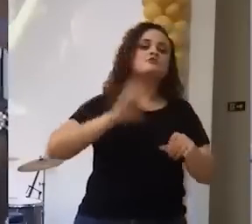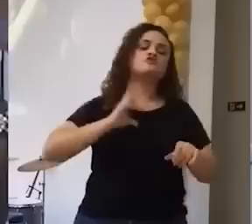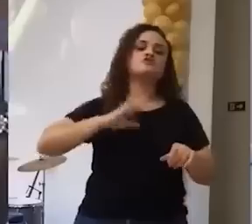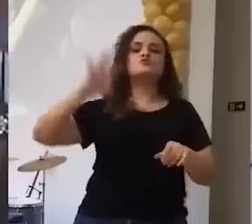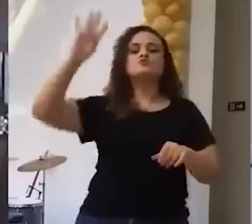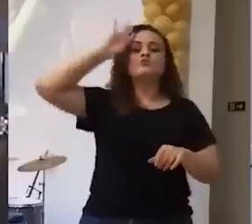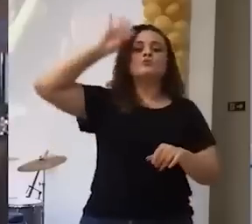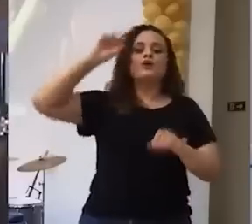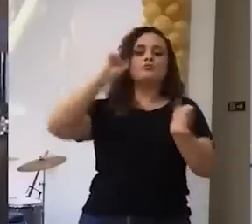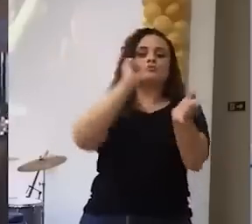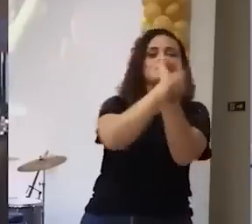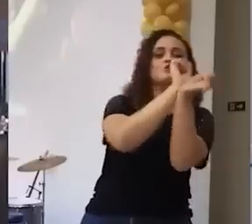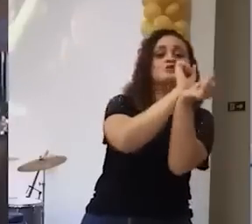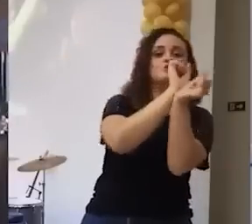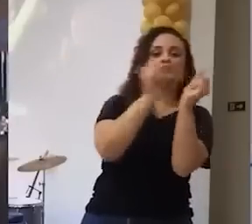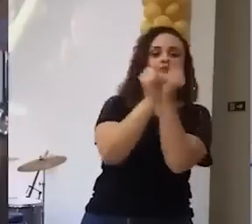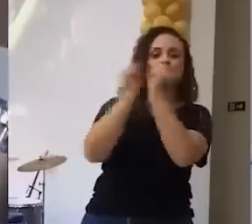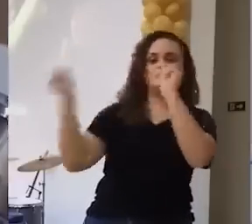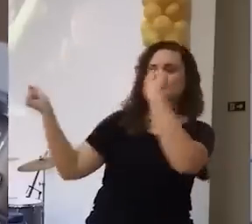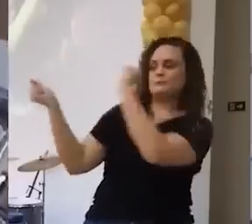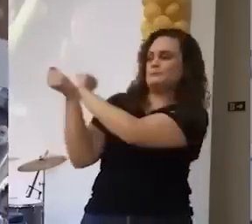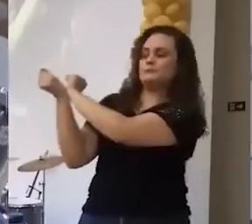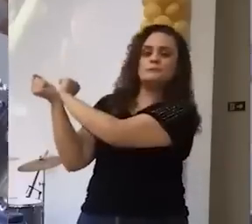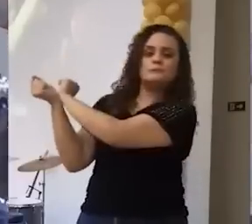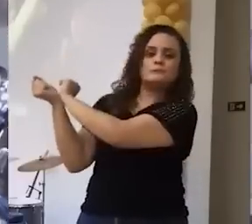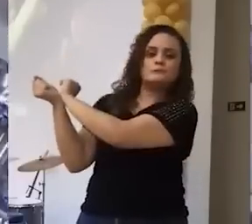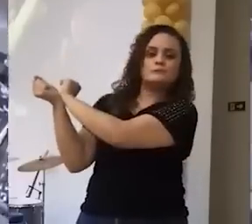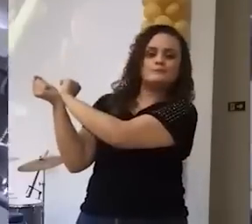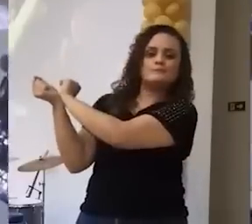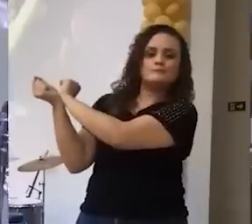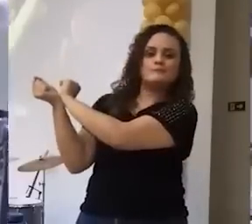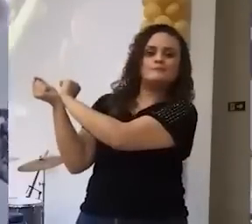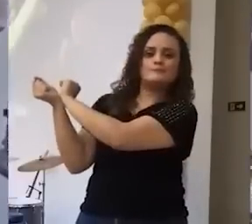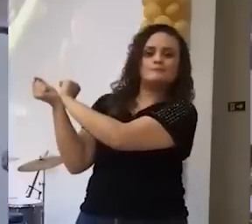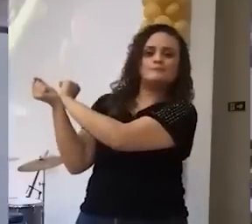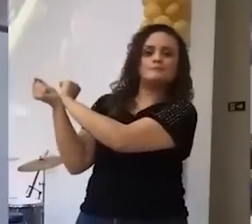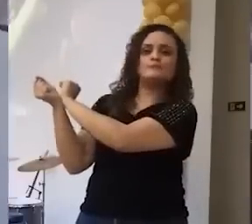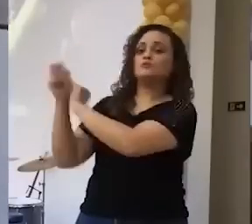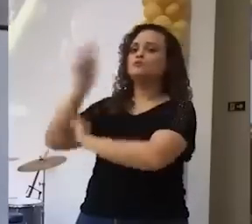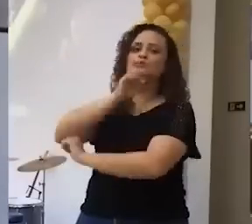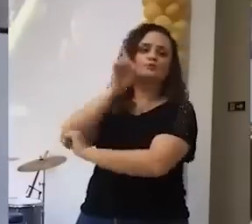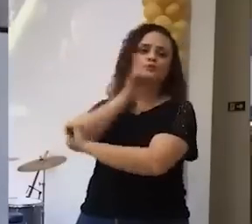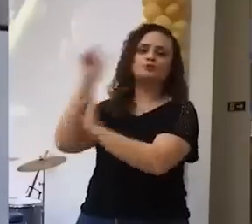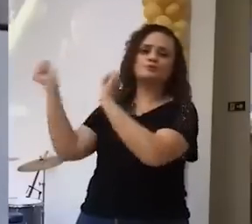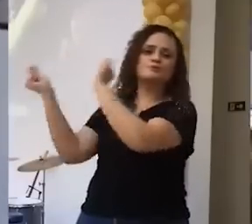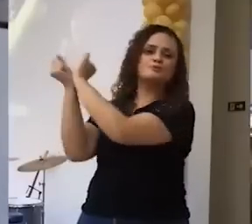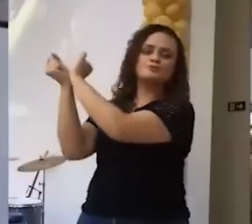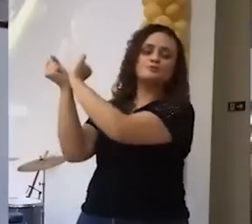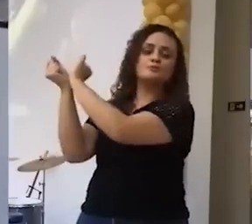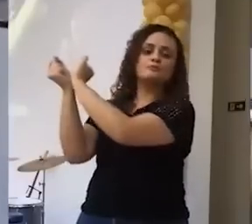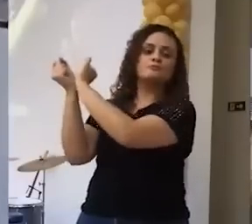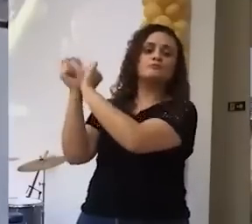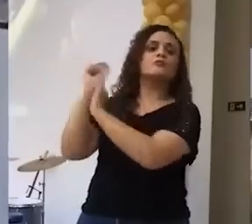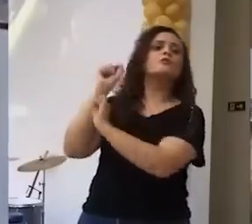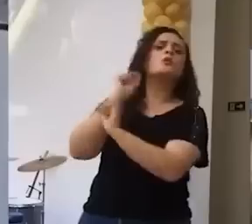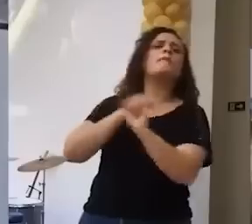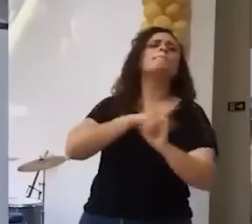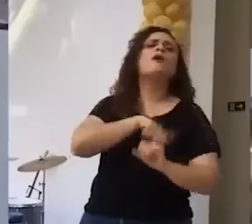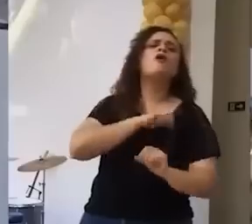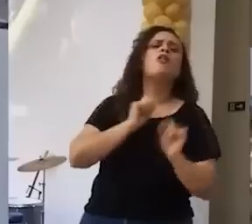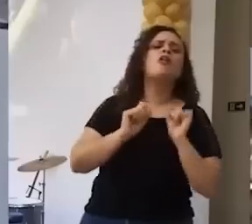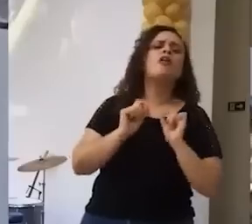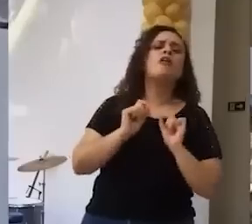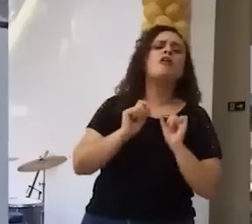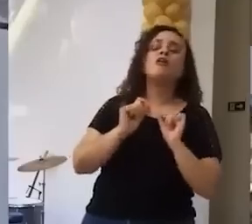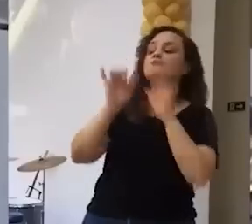por dia, durante 2 anos, em rodízio. E o que que Paulo fez? Evangelho neles, evangelho